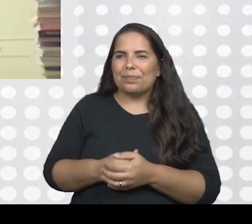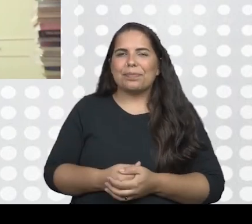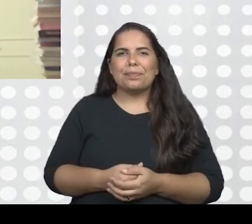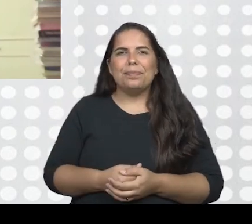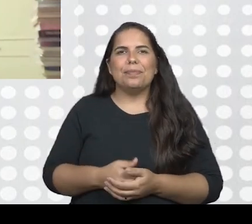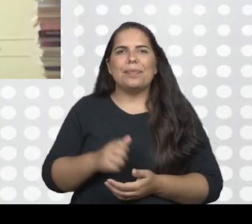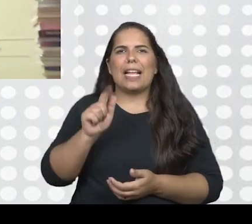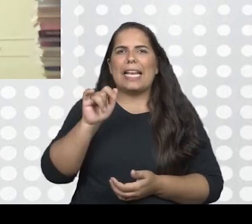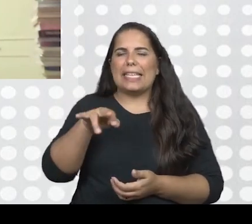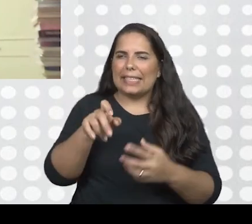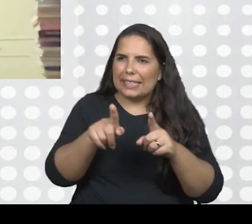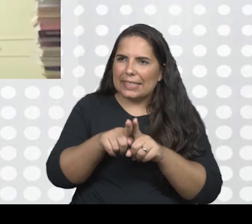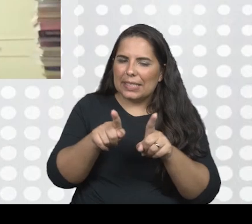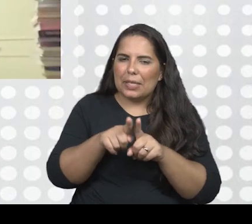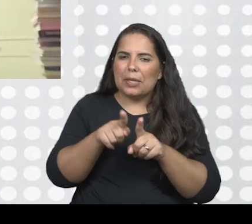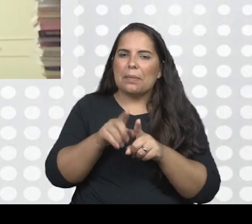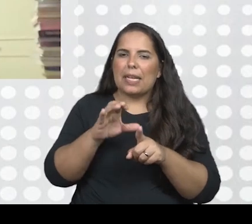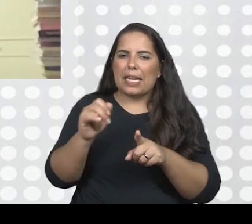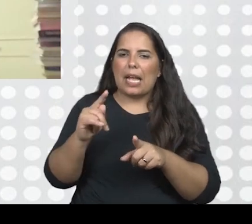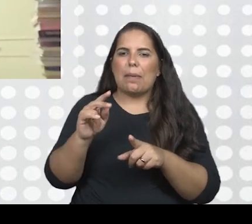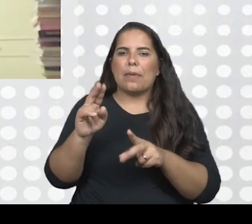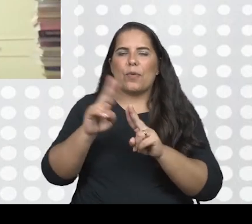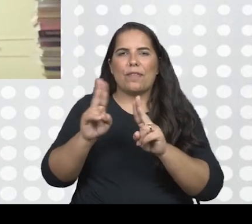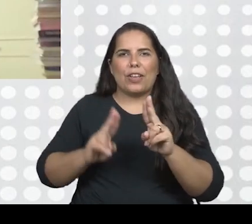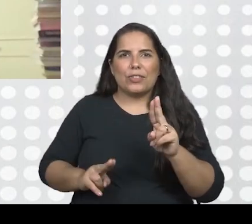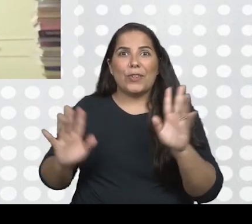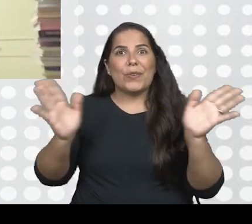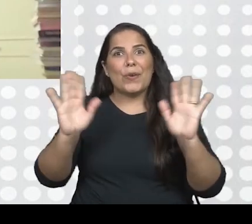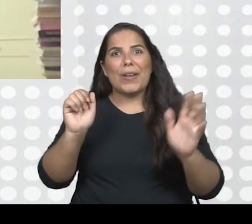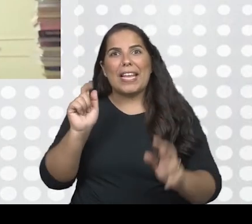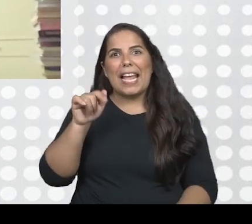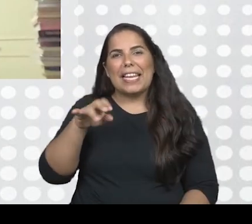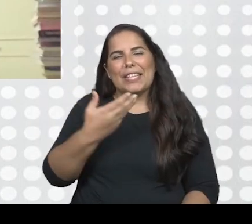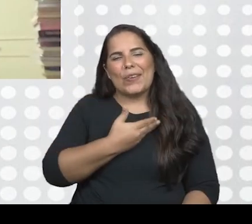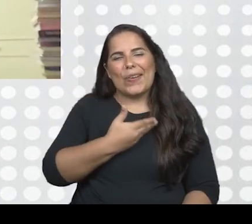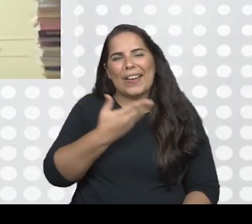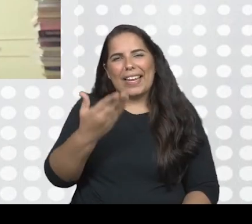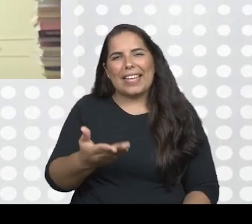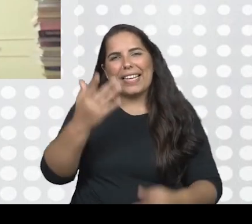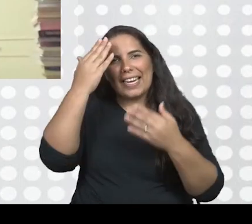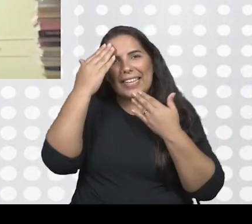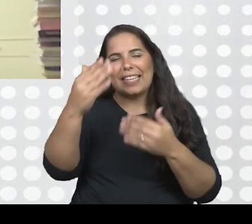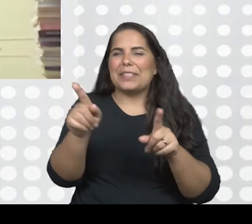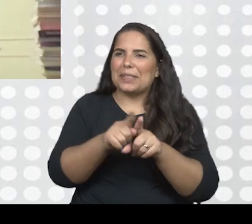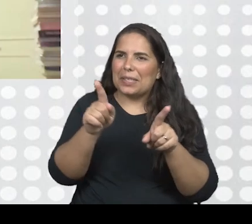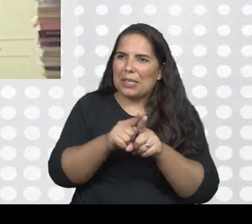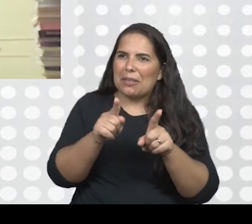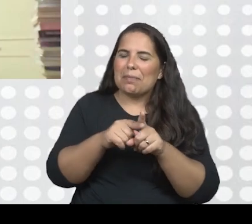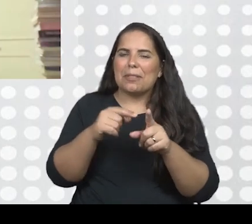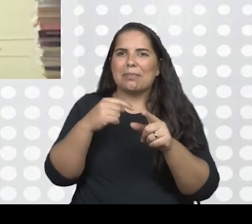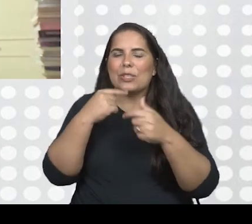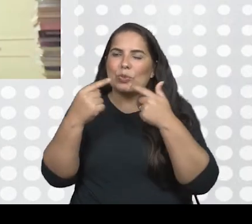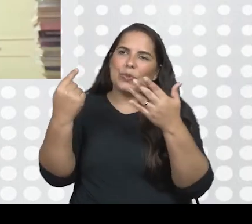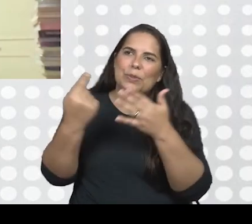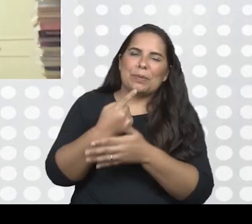A Aline também, do CAPFRJ. Oi, Aline, nossa colega, também agradece por tantas